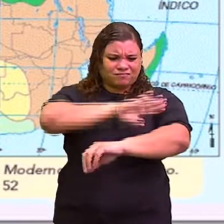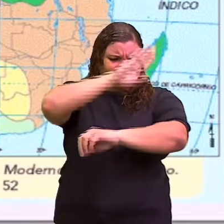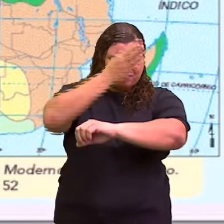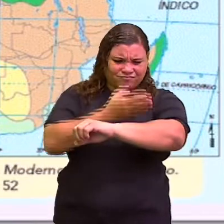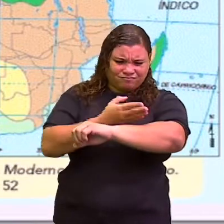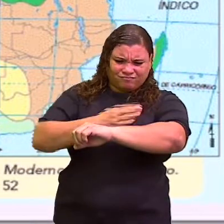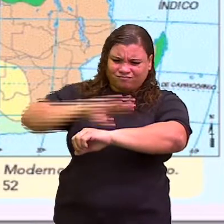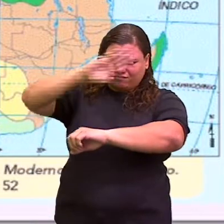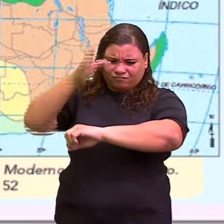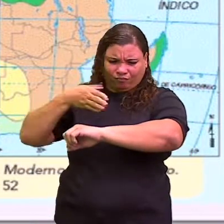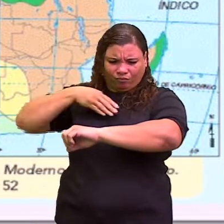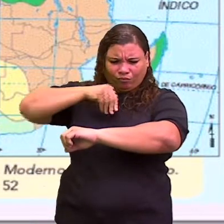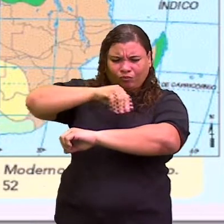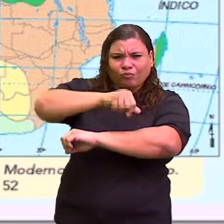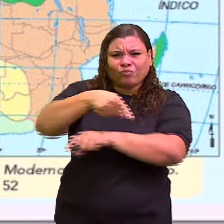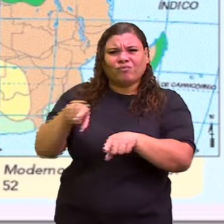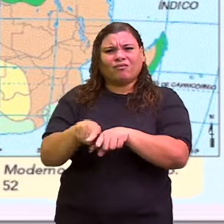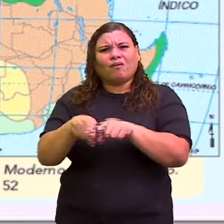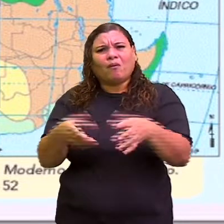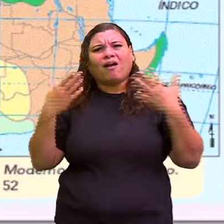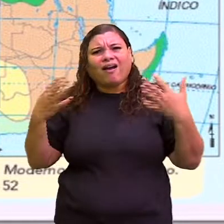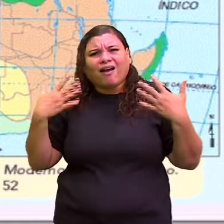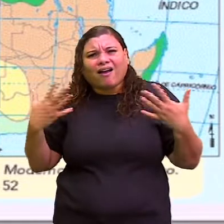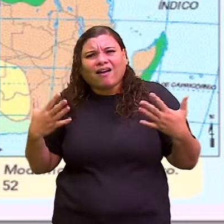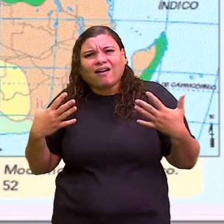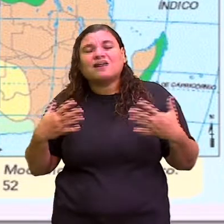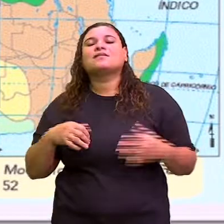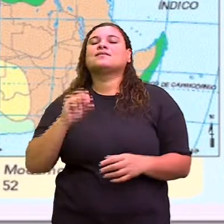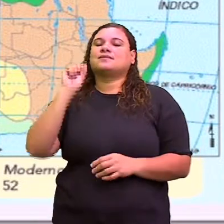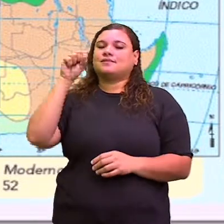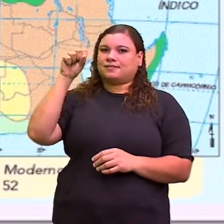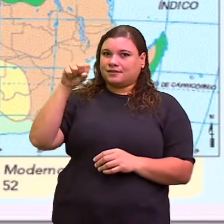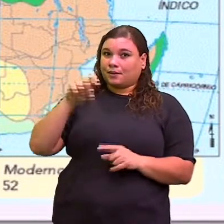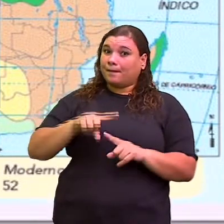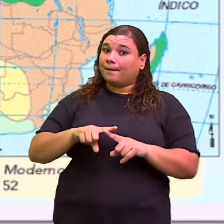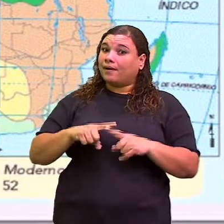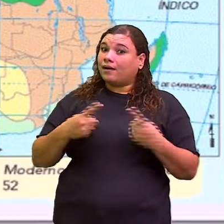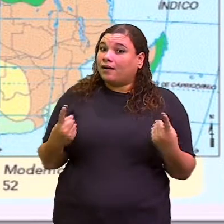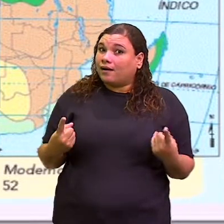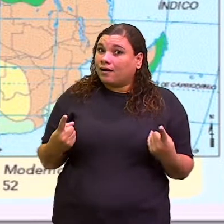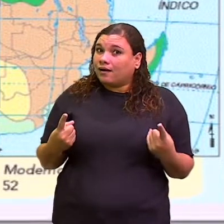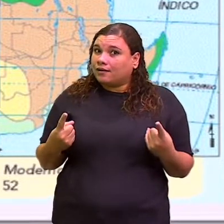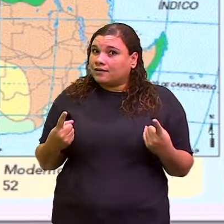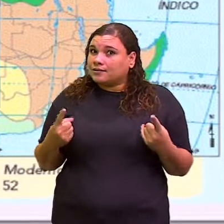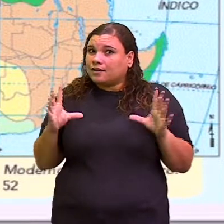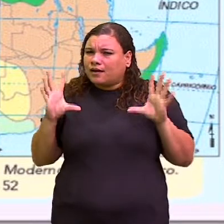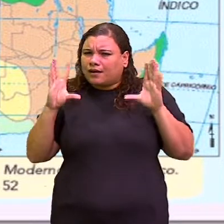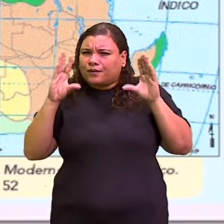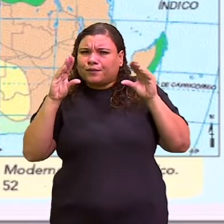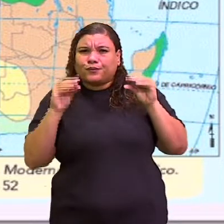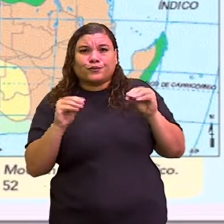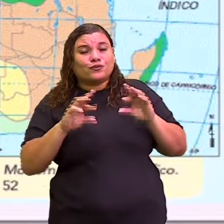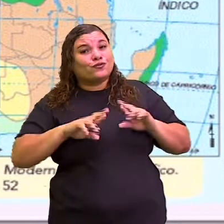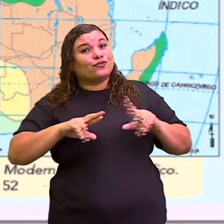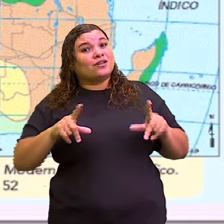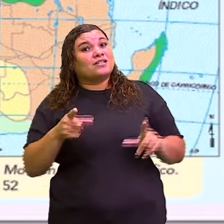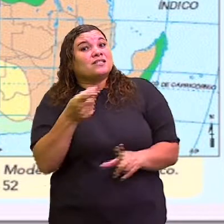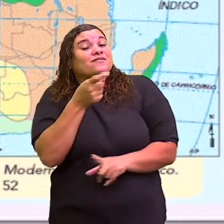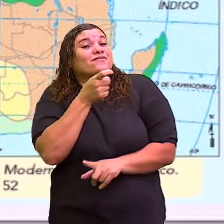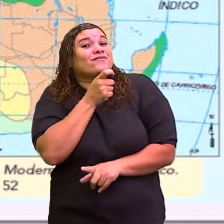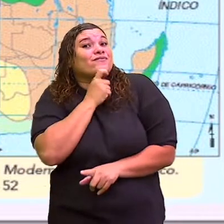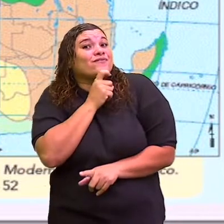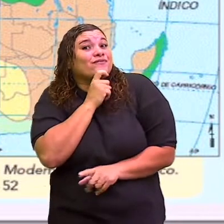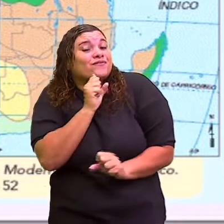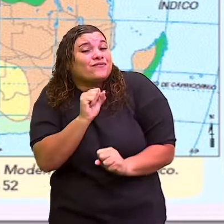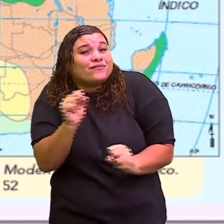numa área quente, à noite, a temperatura cai. E aí,